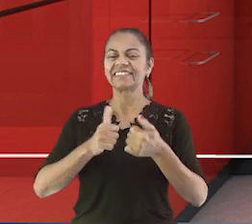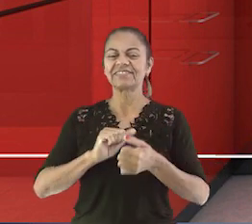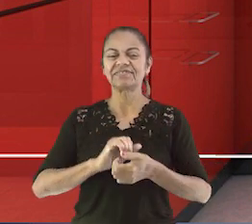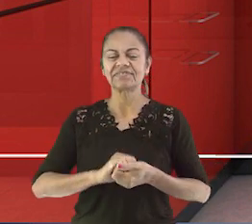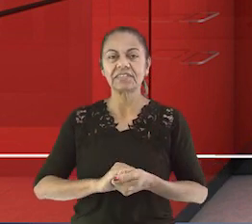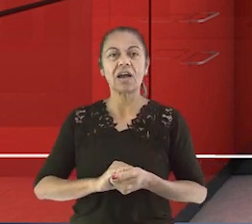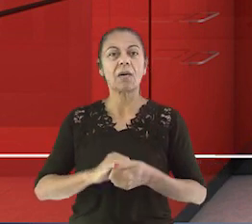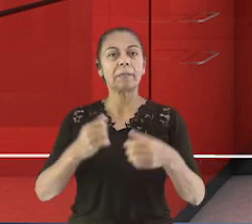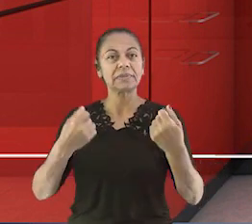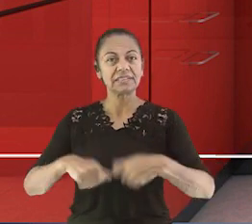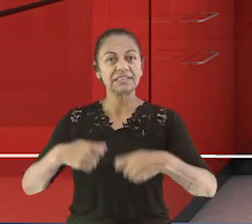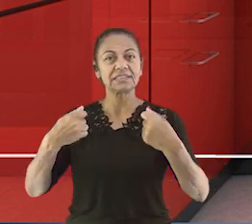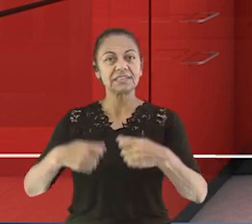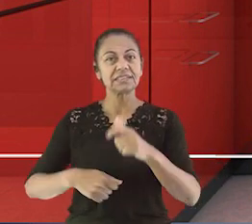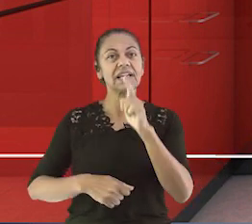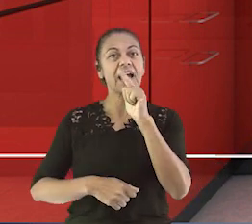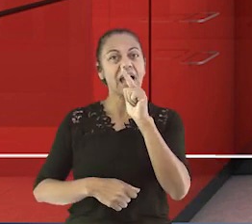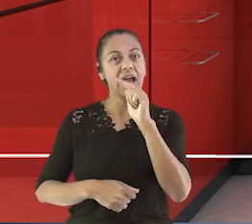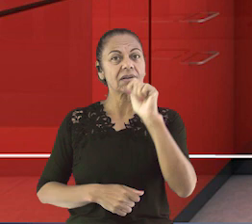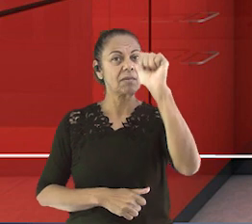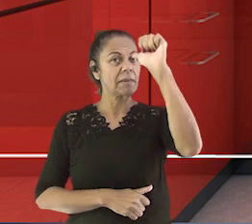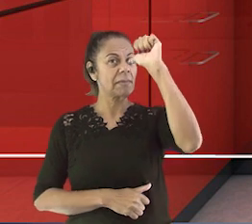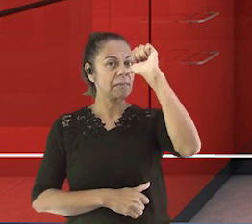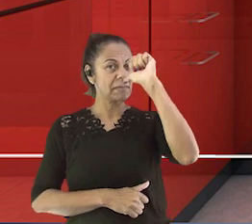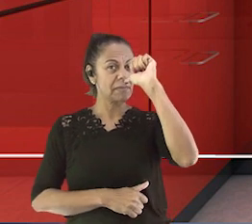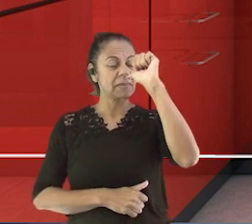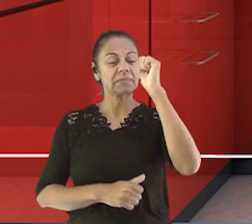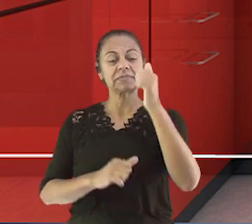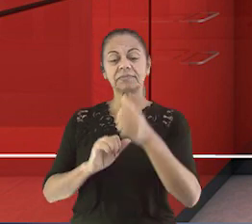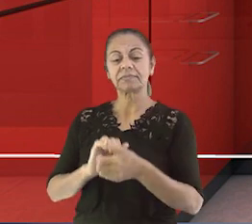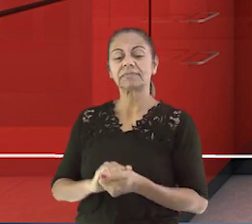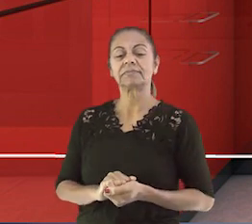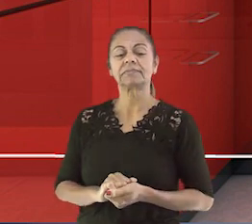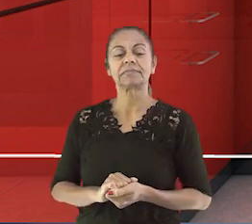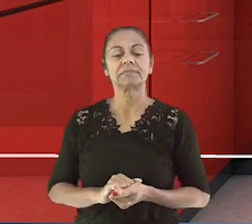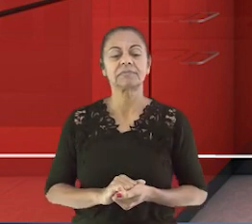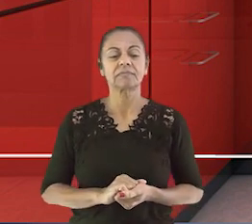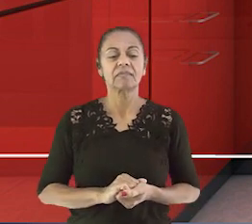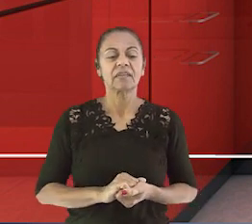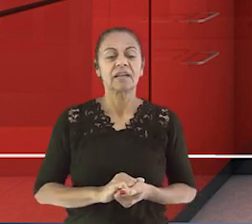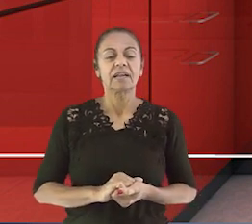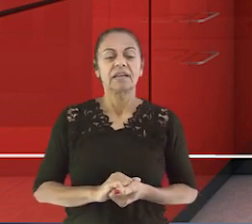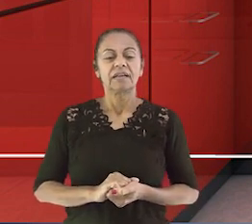corpo. Então, é isso aí! Vamos beber água, hein?